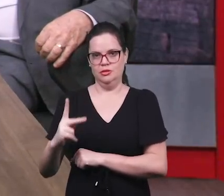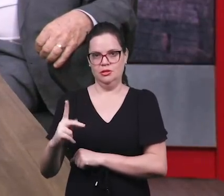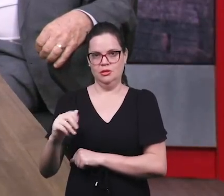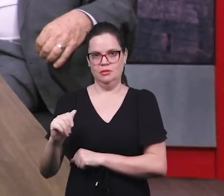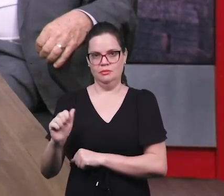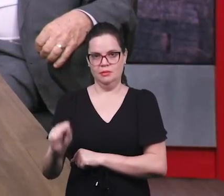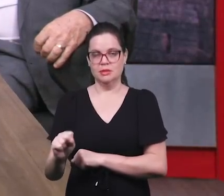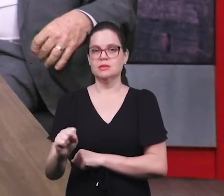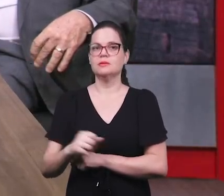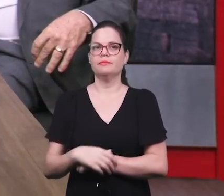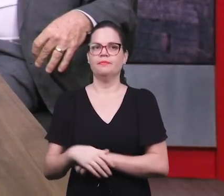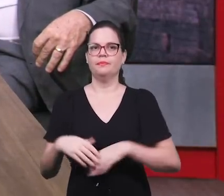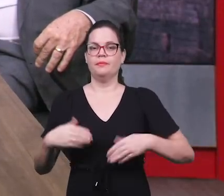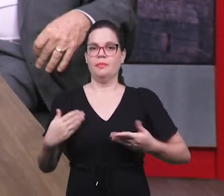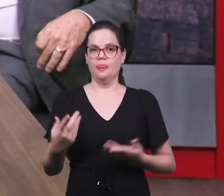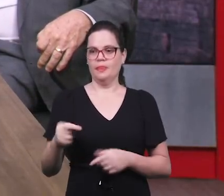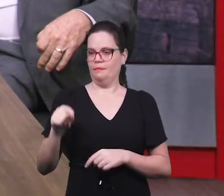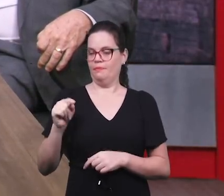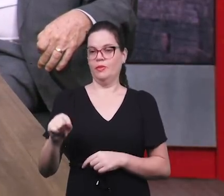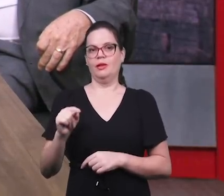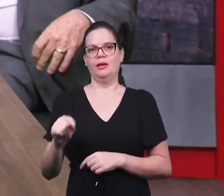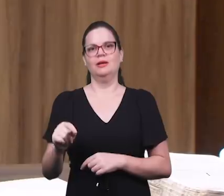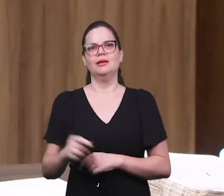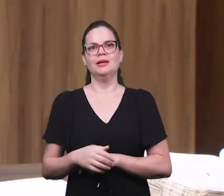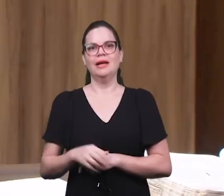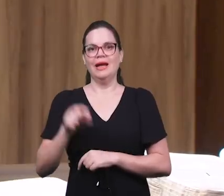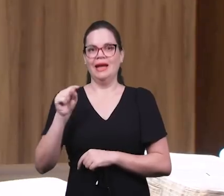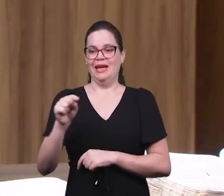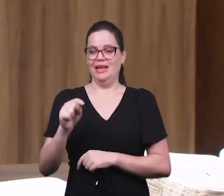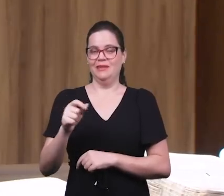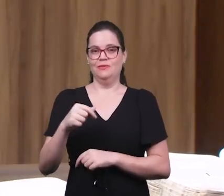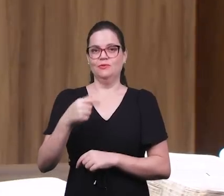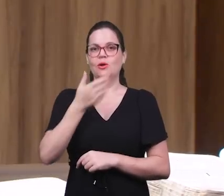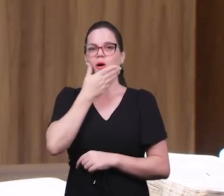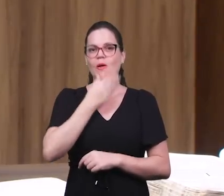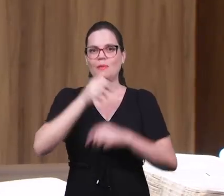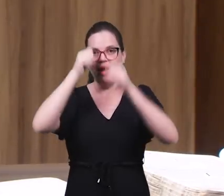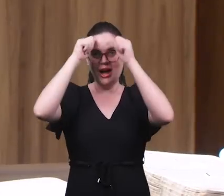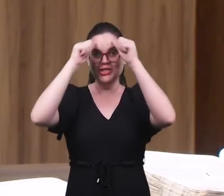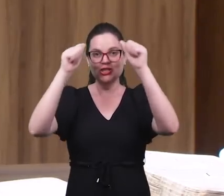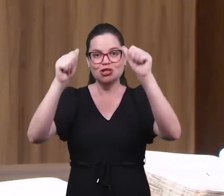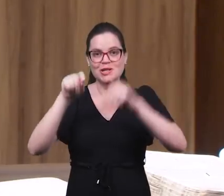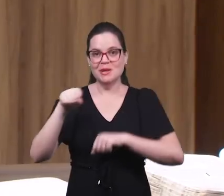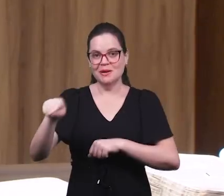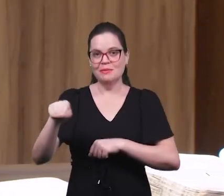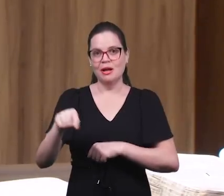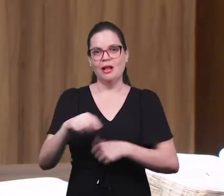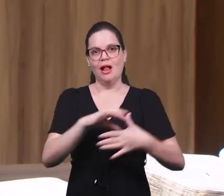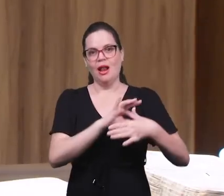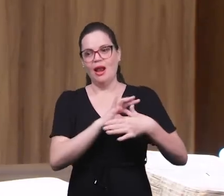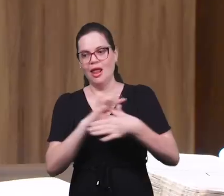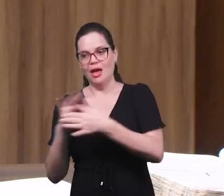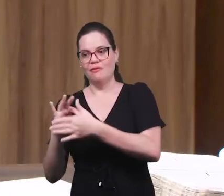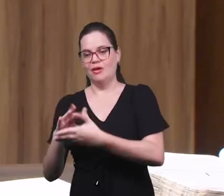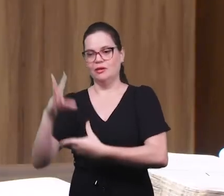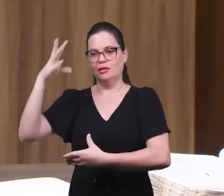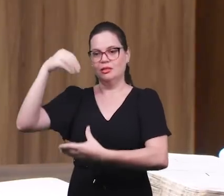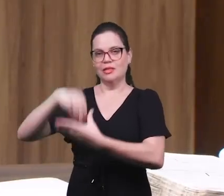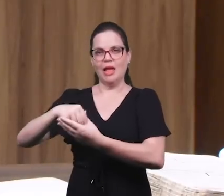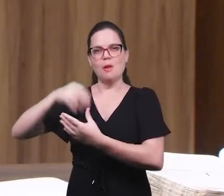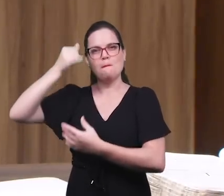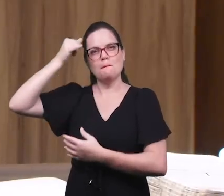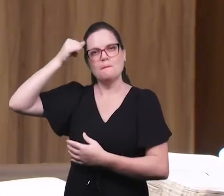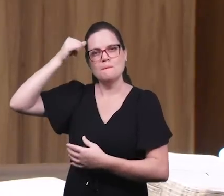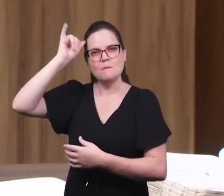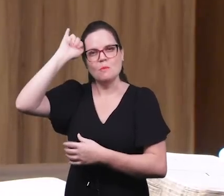boi de ferro, né? E tacaram fogo ali com ele ali dentro, e até ficar